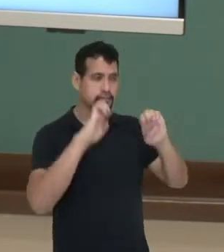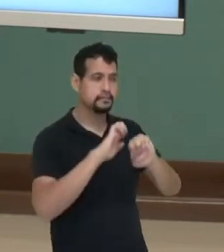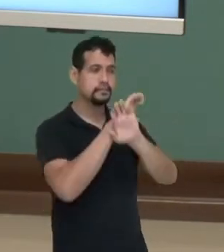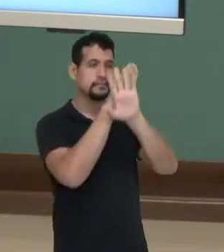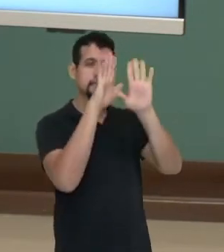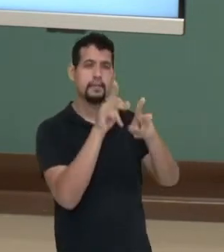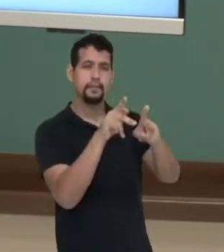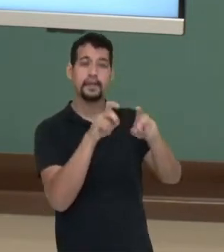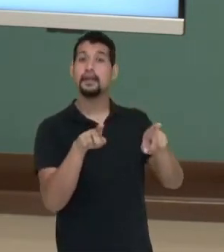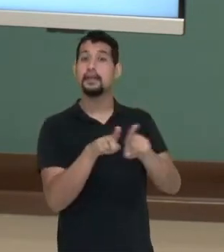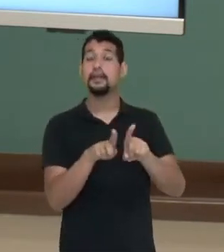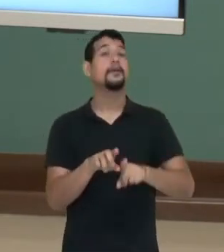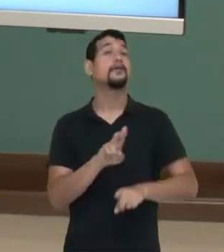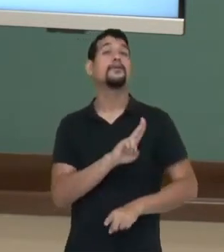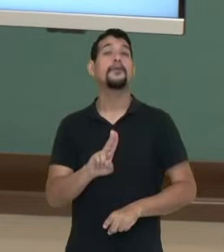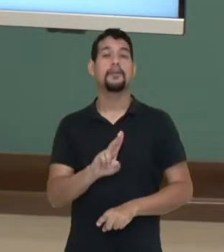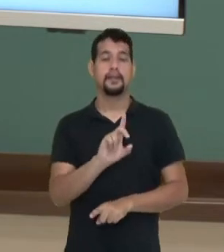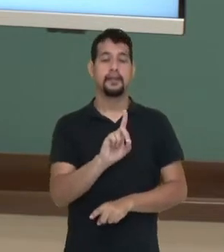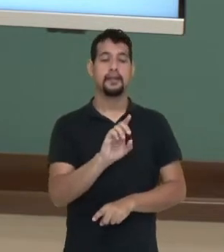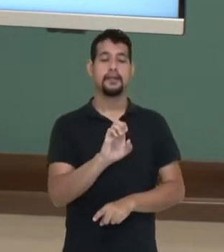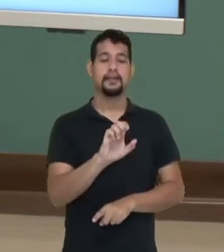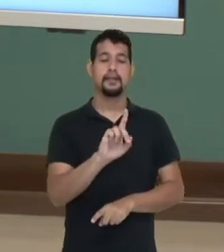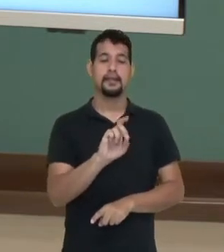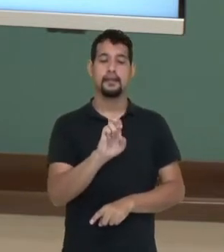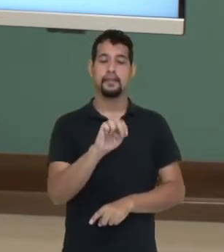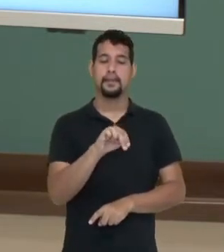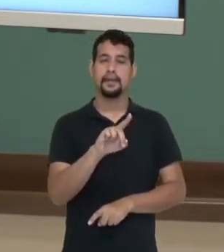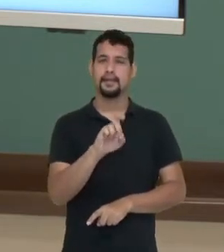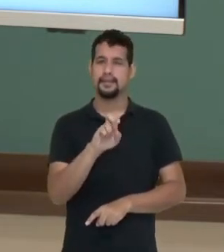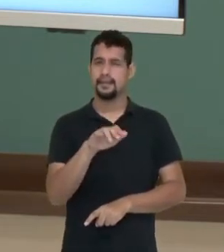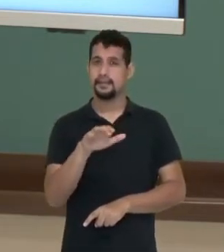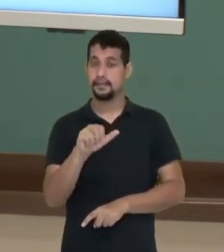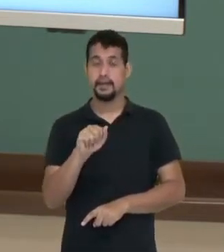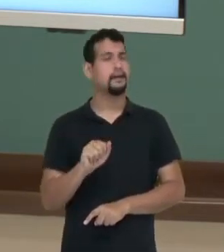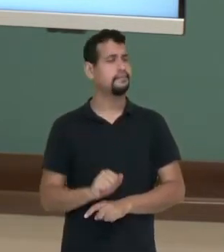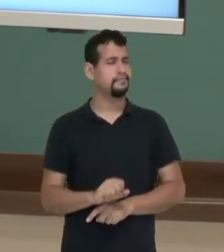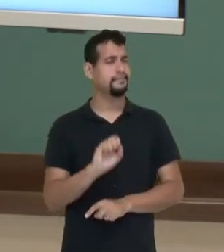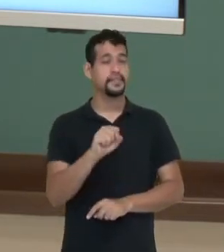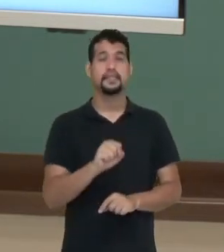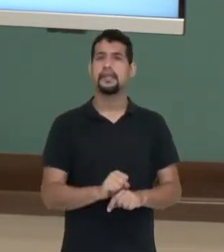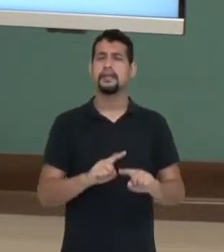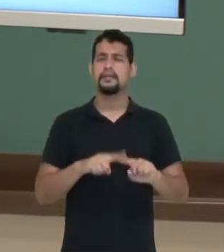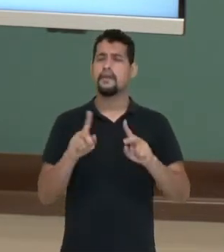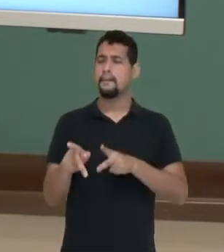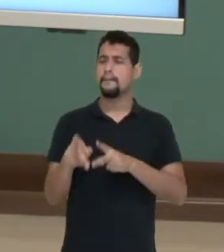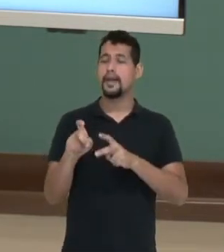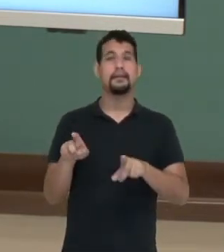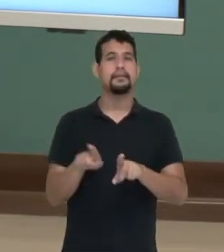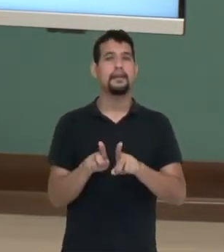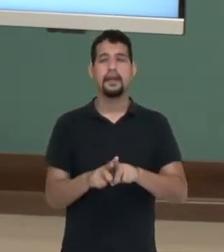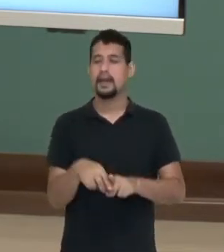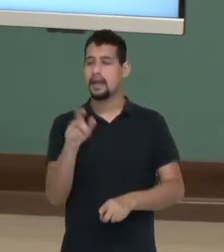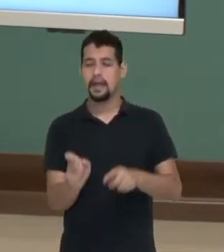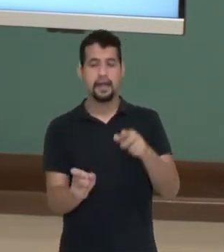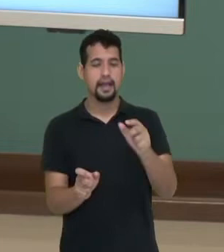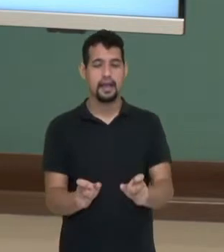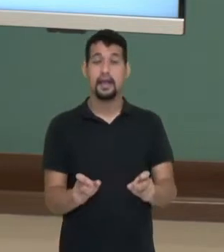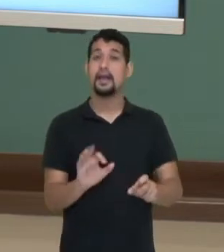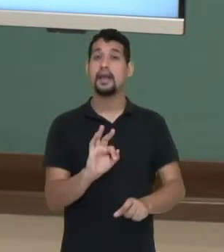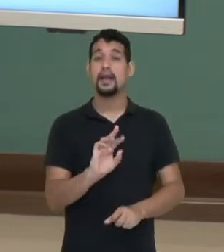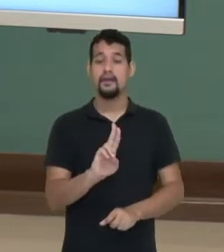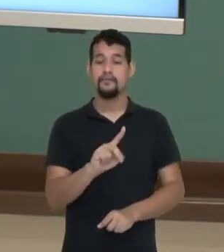a relação de dependência entre duas grandezas. Identificar características de uma